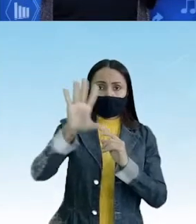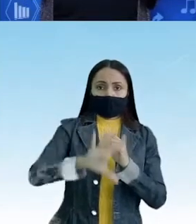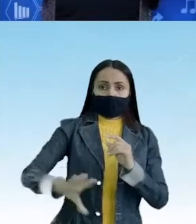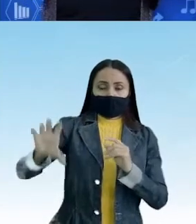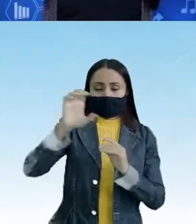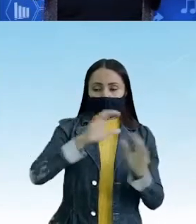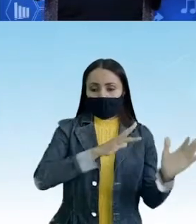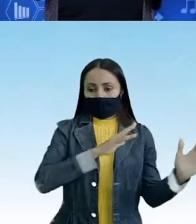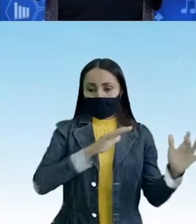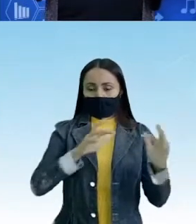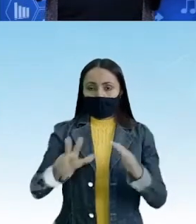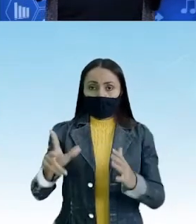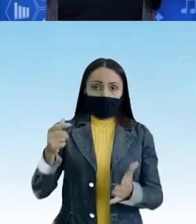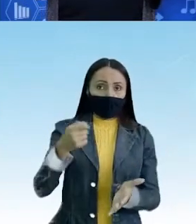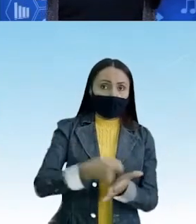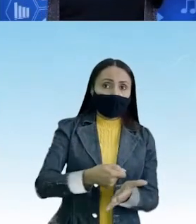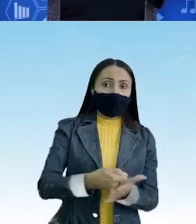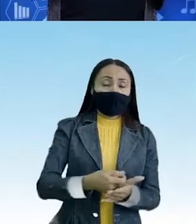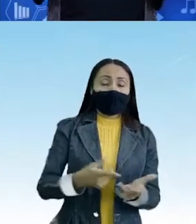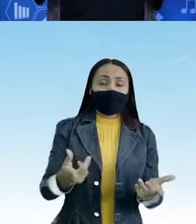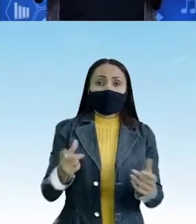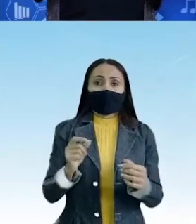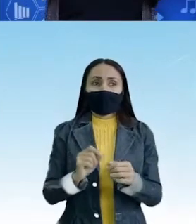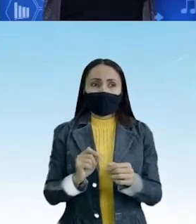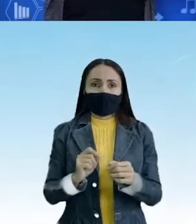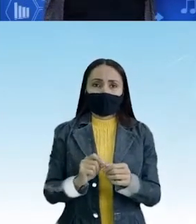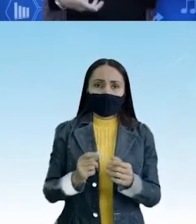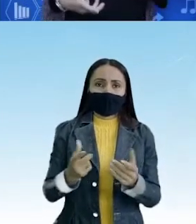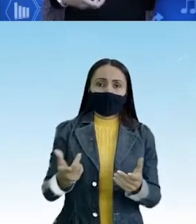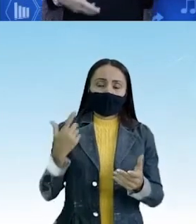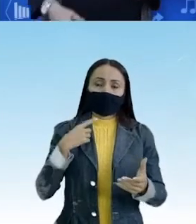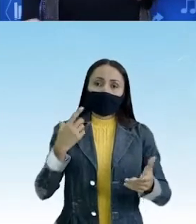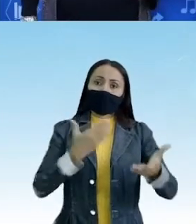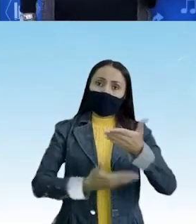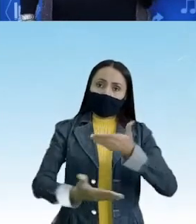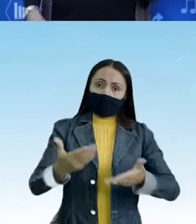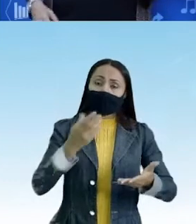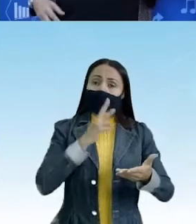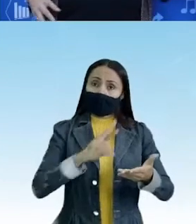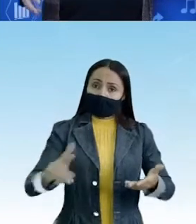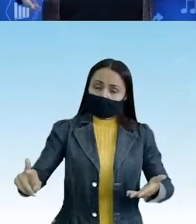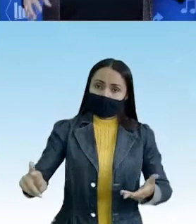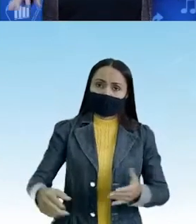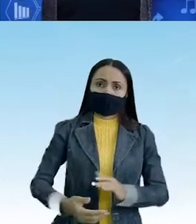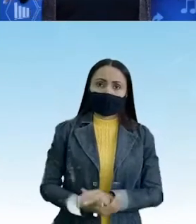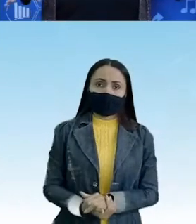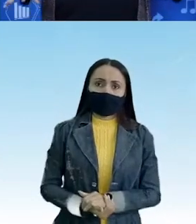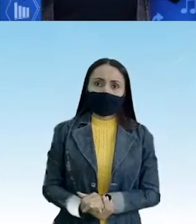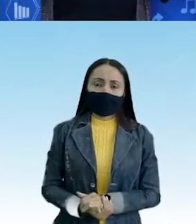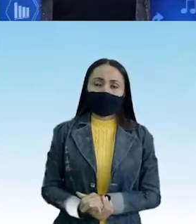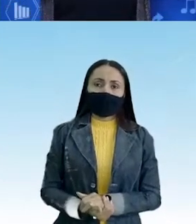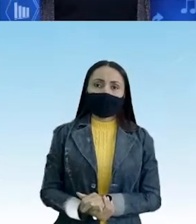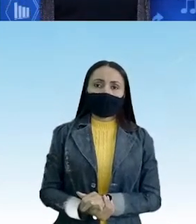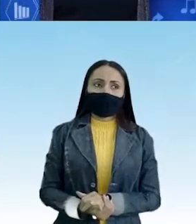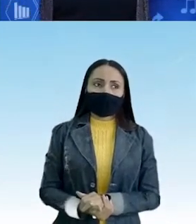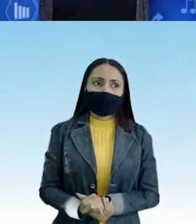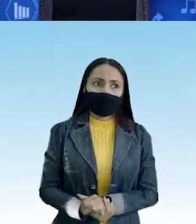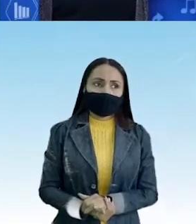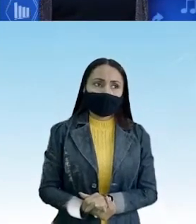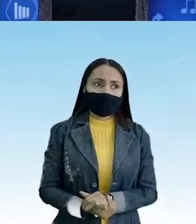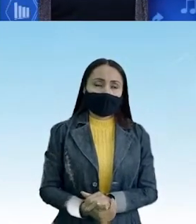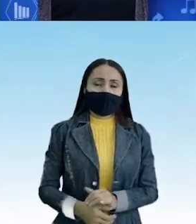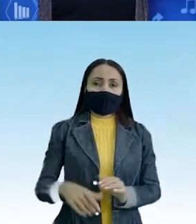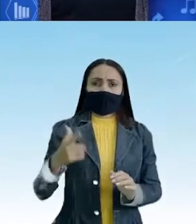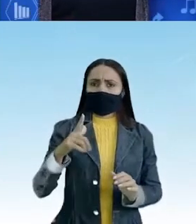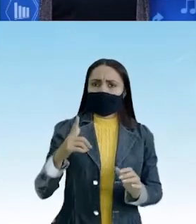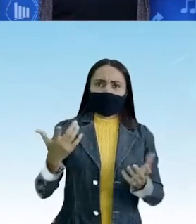e exigiam que eles fizessem, ter essa relação, ter essa religião, eles faziam sincretismo. Tá, não tem como a gente brigar